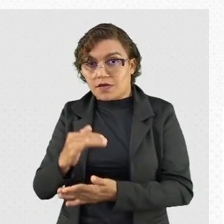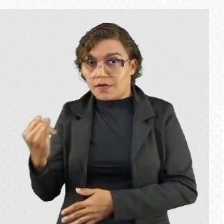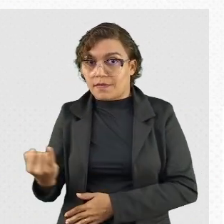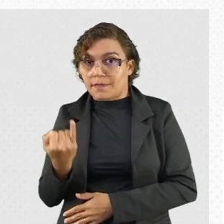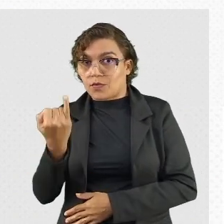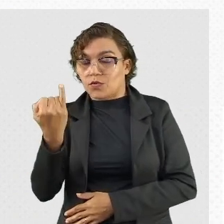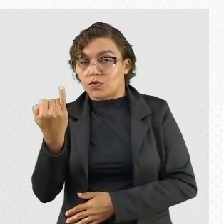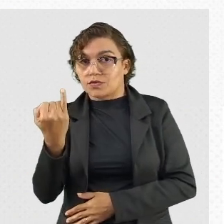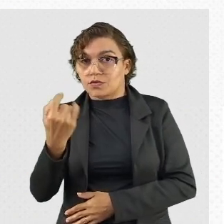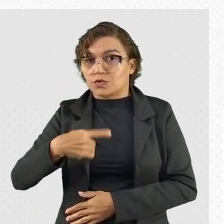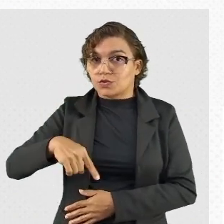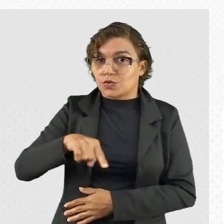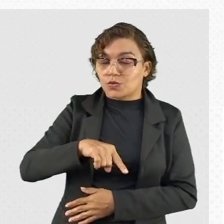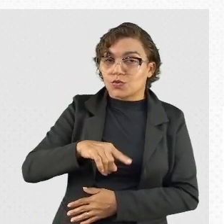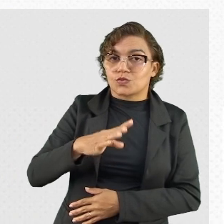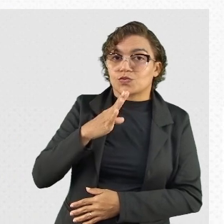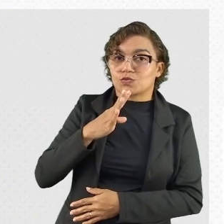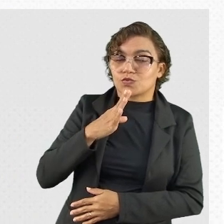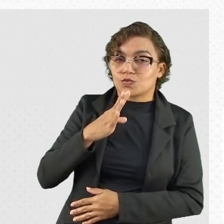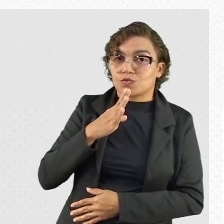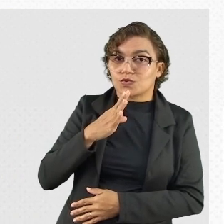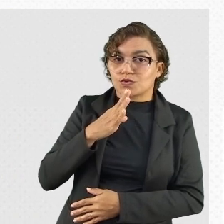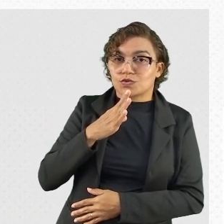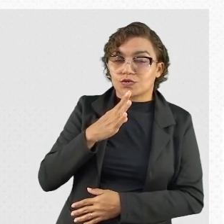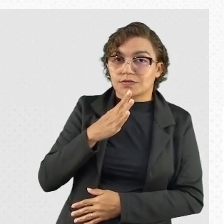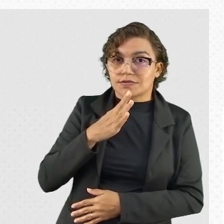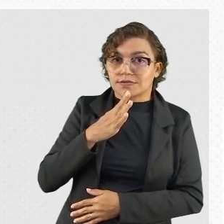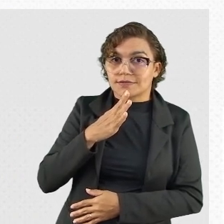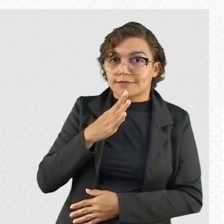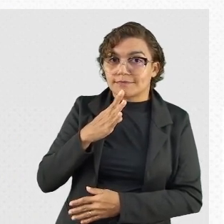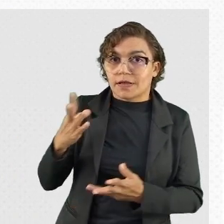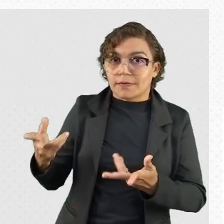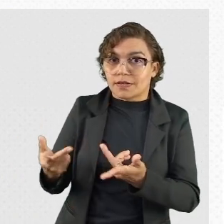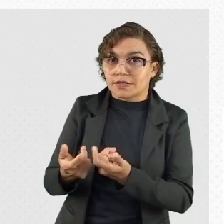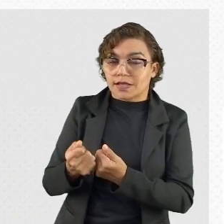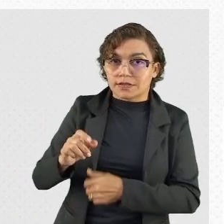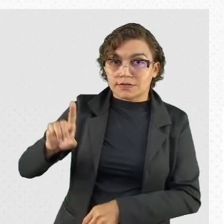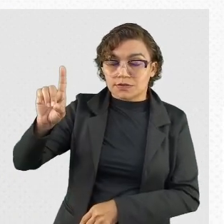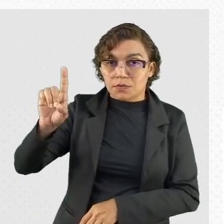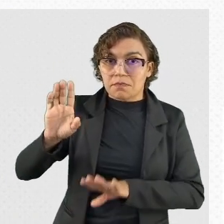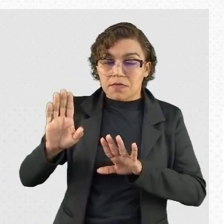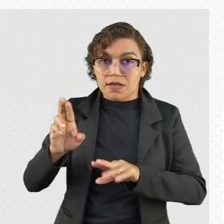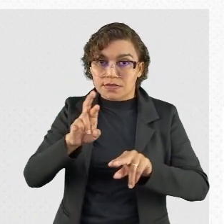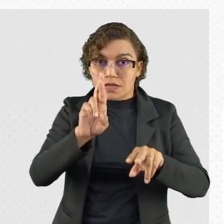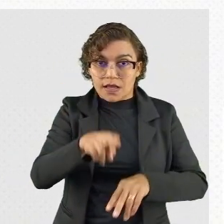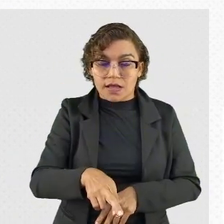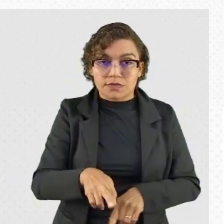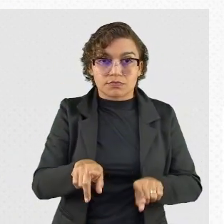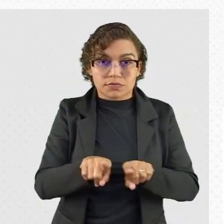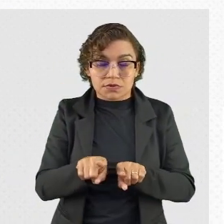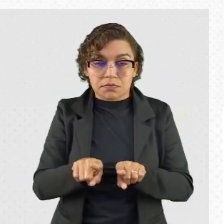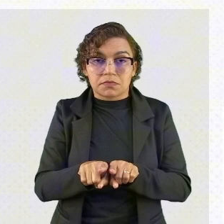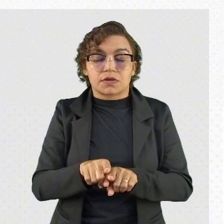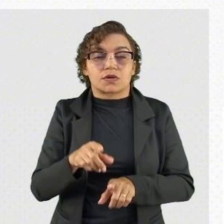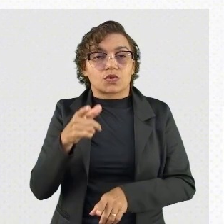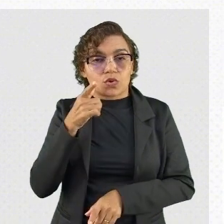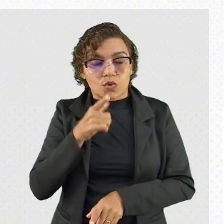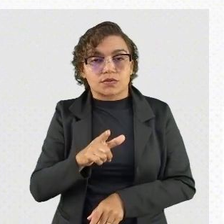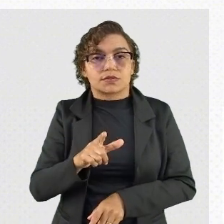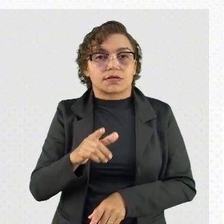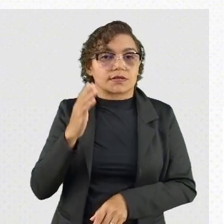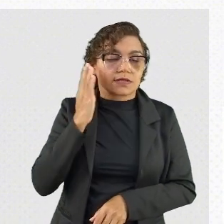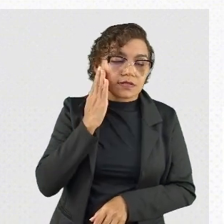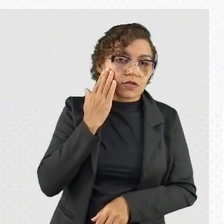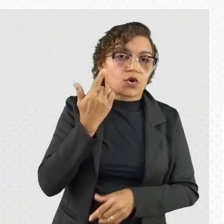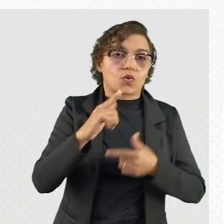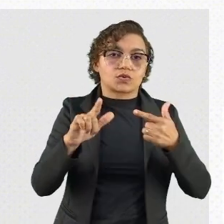para a gente conhecer alguns atributos divinos, mas que a razão ela também consegue compreender